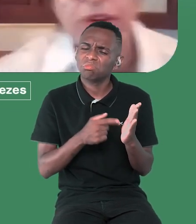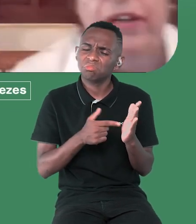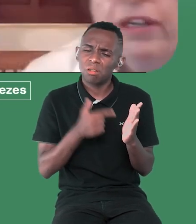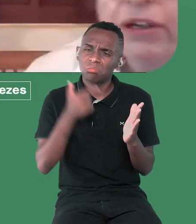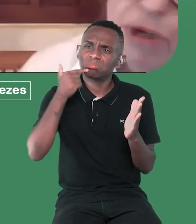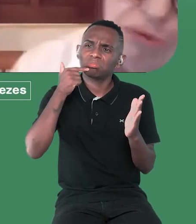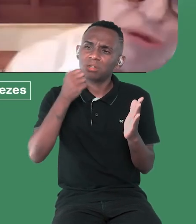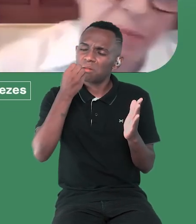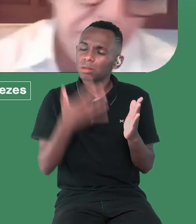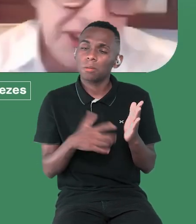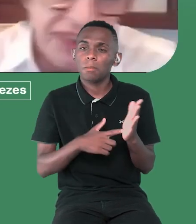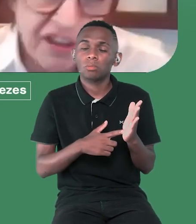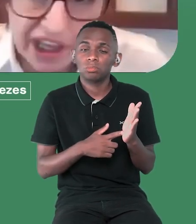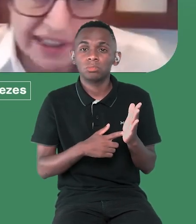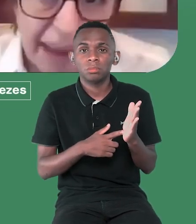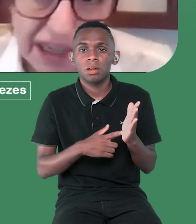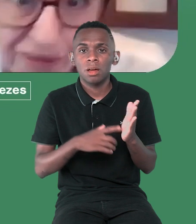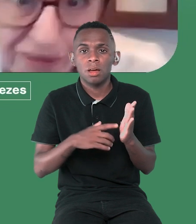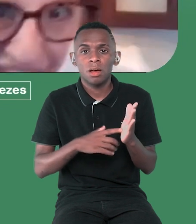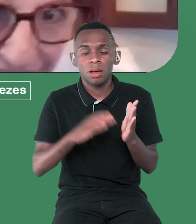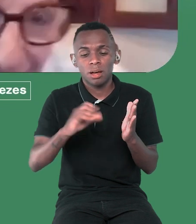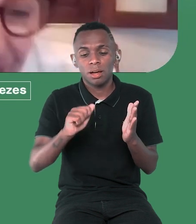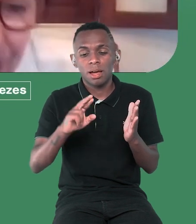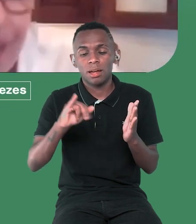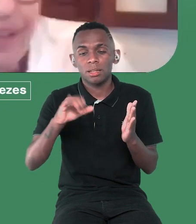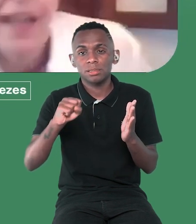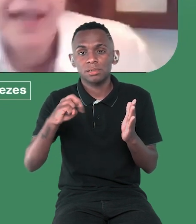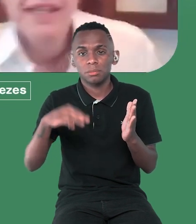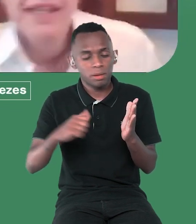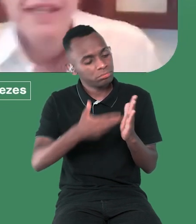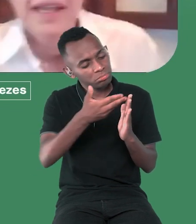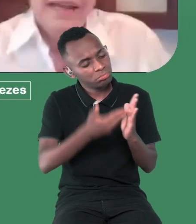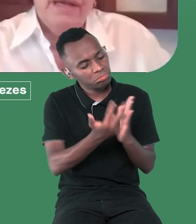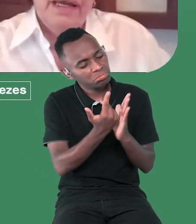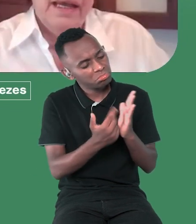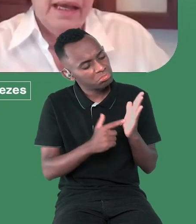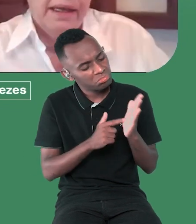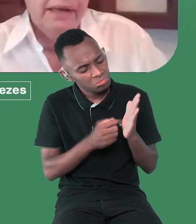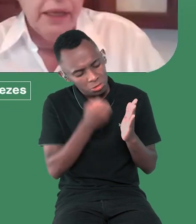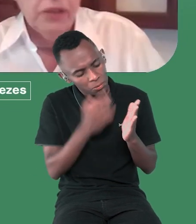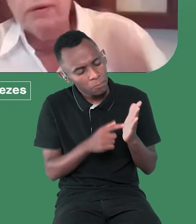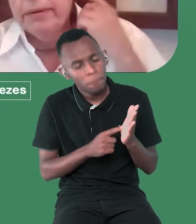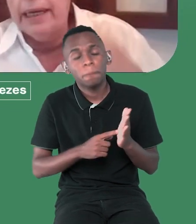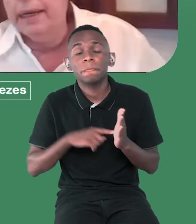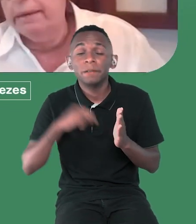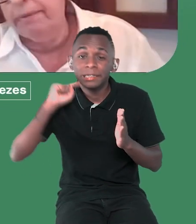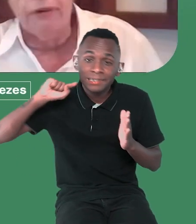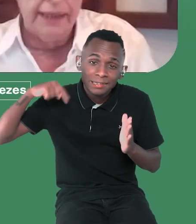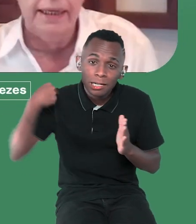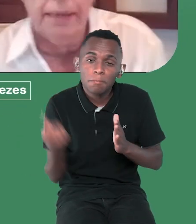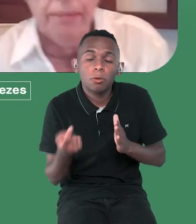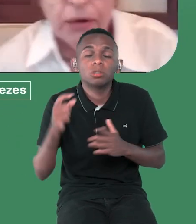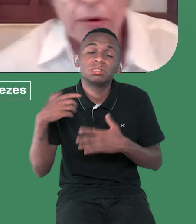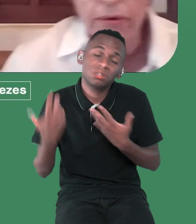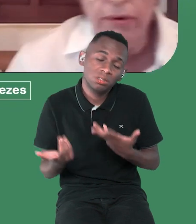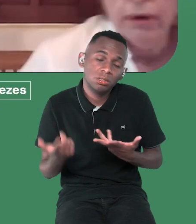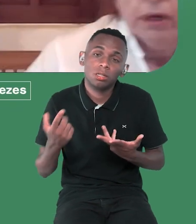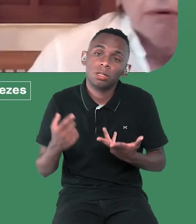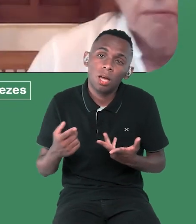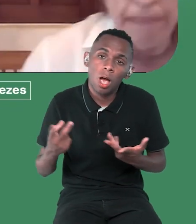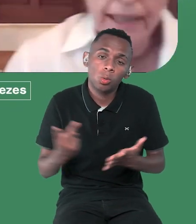carismático. Eu chamo os personagens carismáticos. E aí, nisso, foi assim